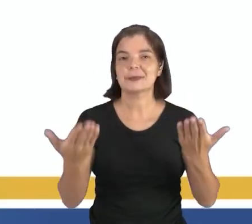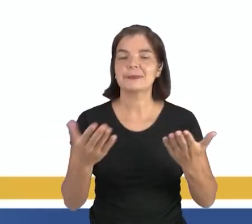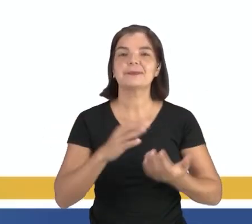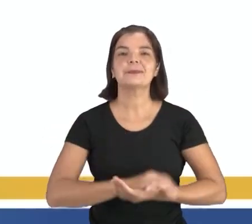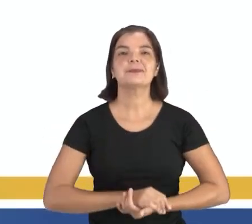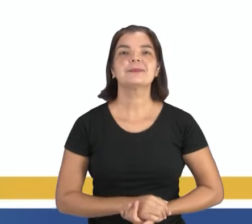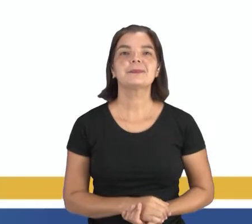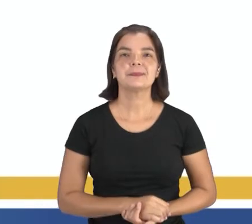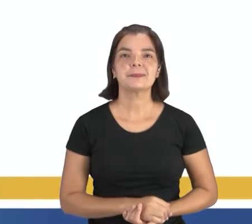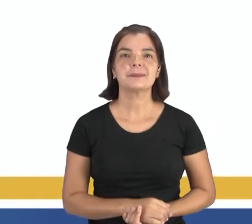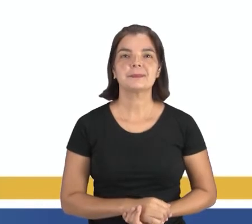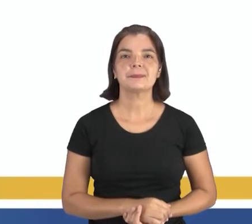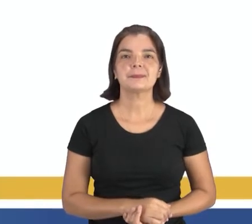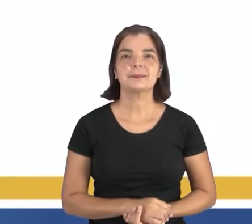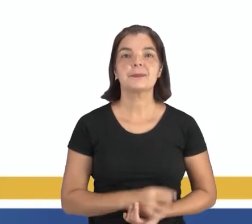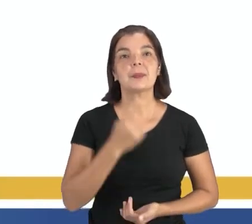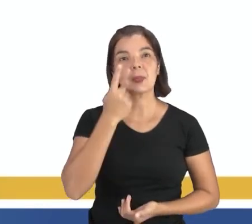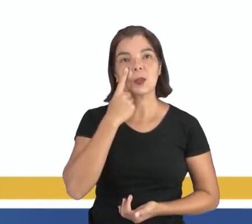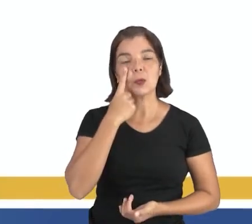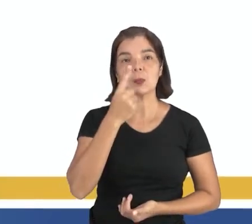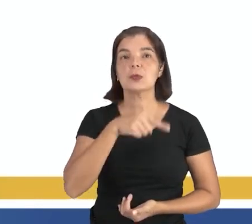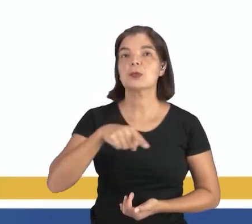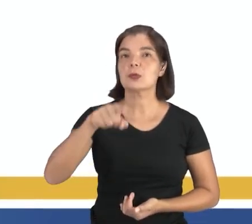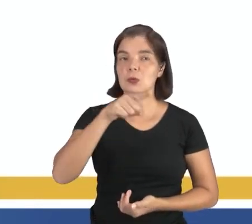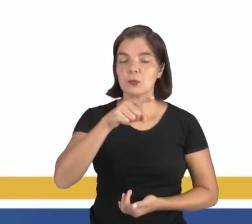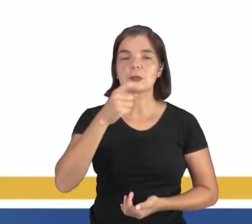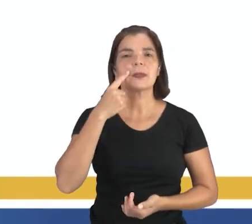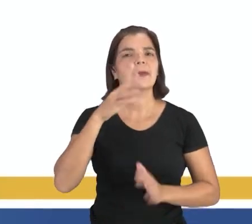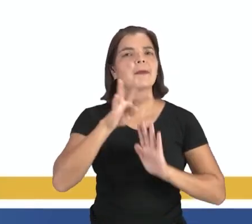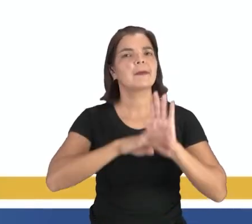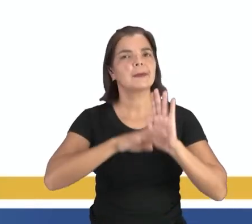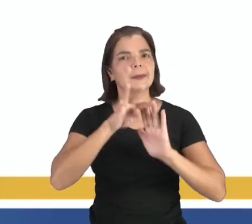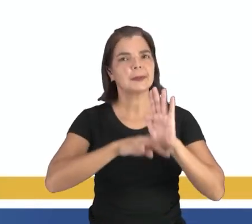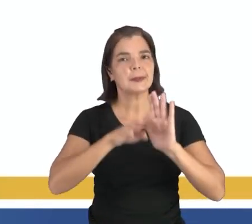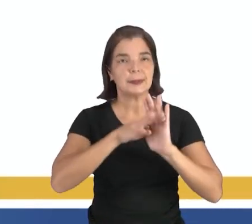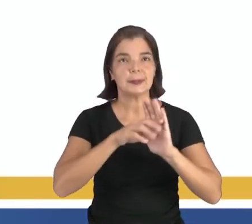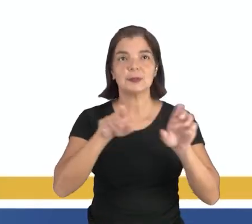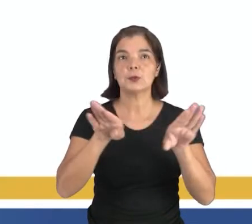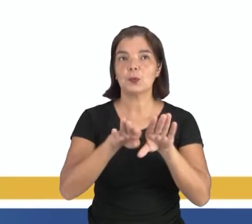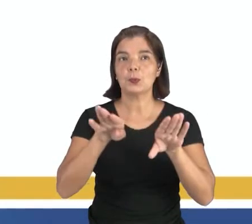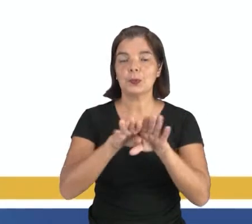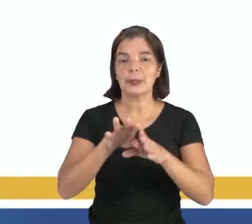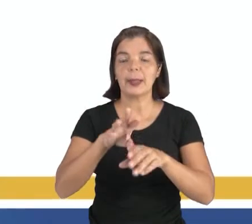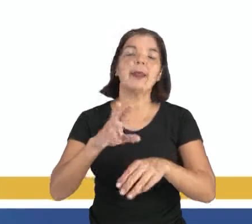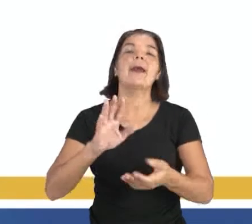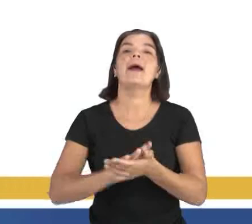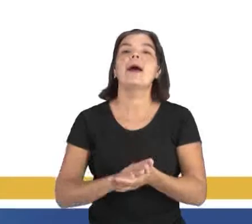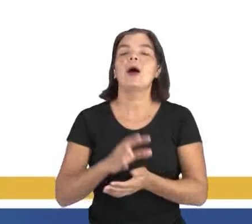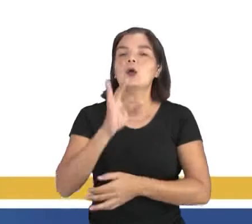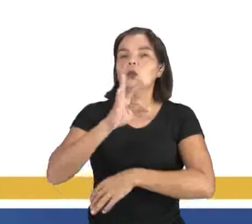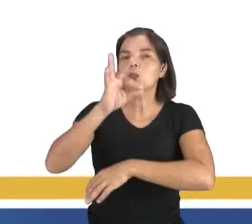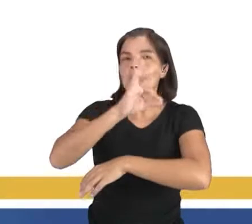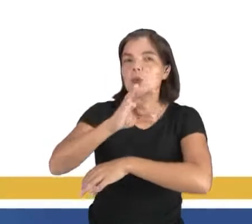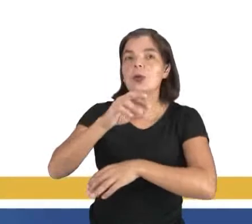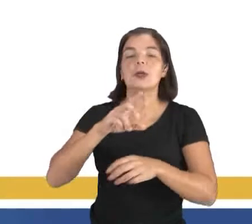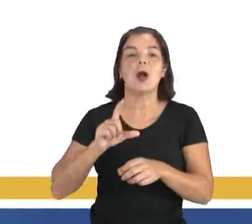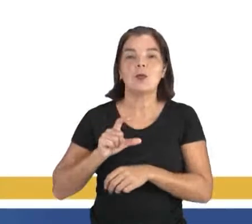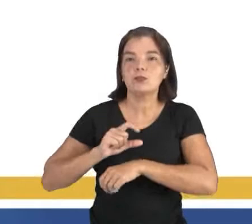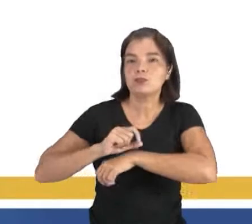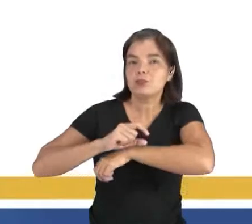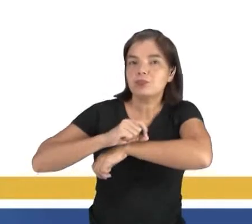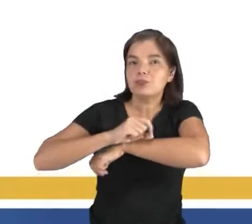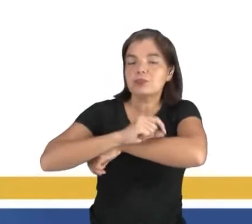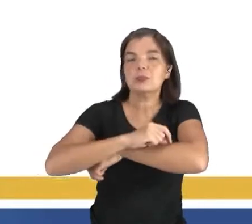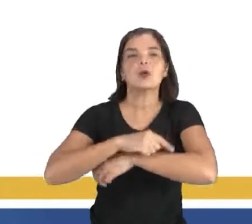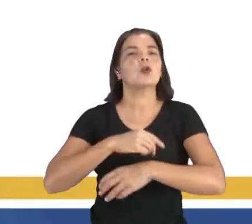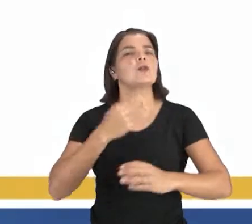lá. Veja que você tem um texto, a cigarra e a formiga. A cigarra passou o